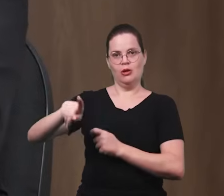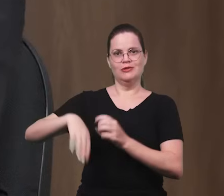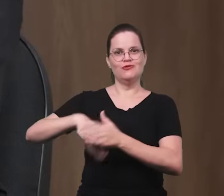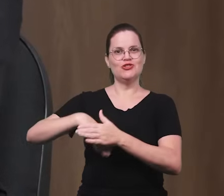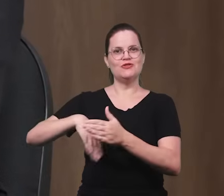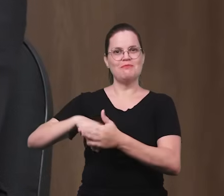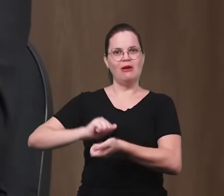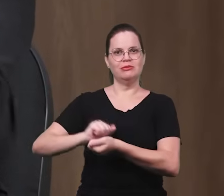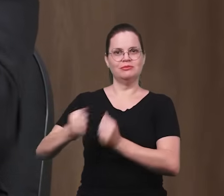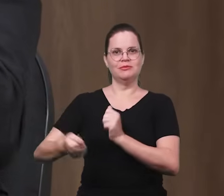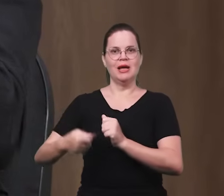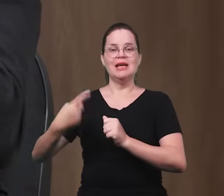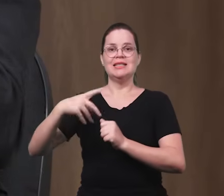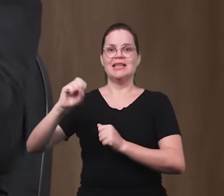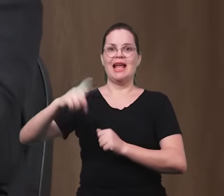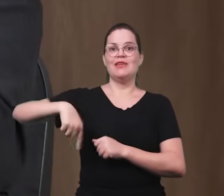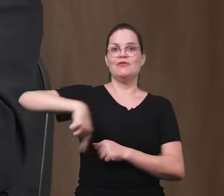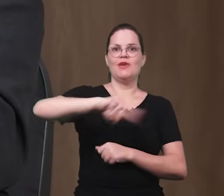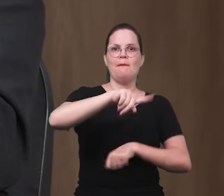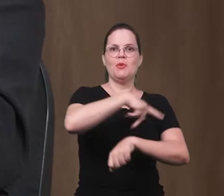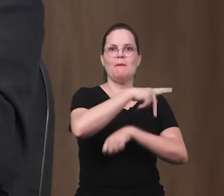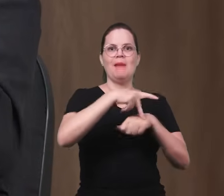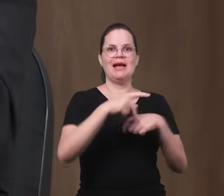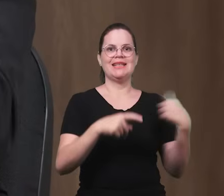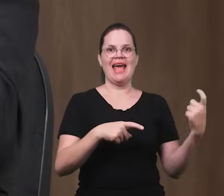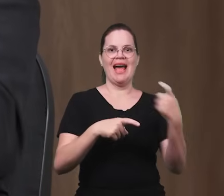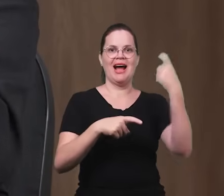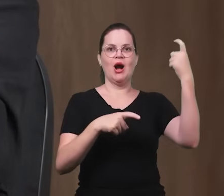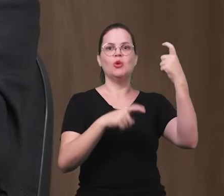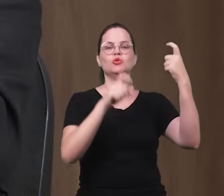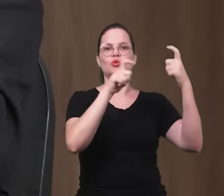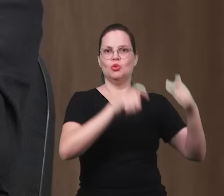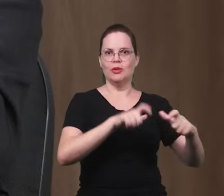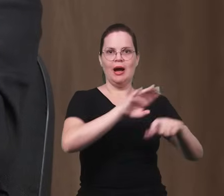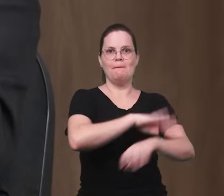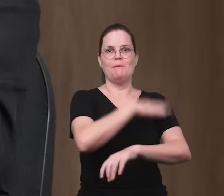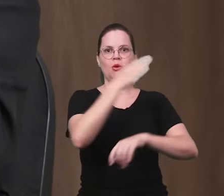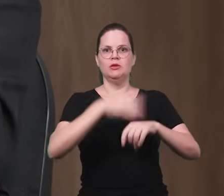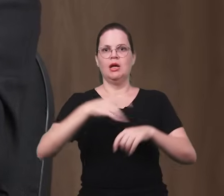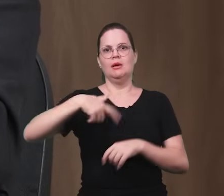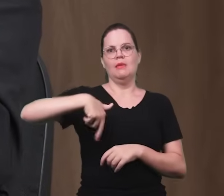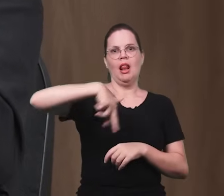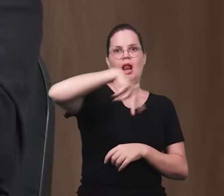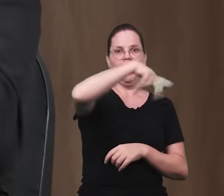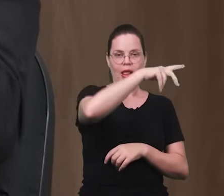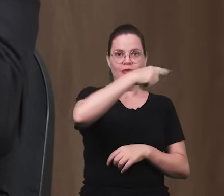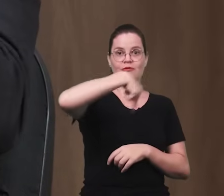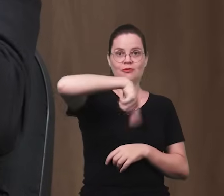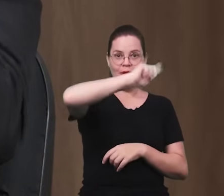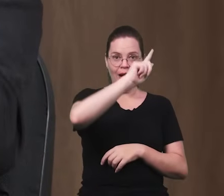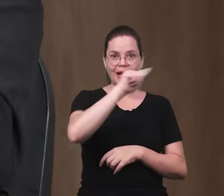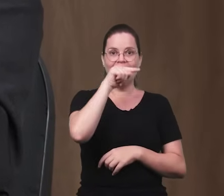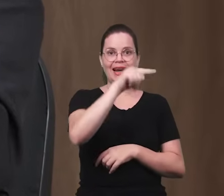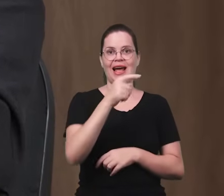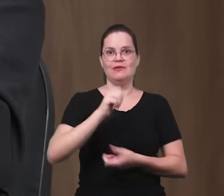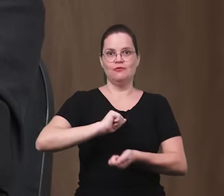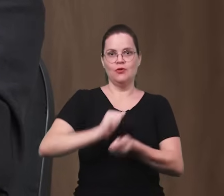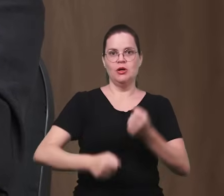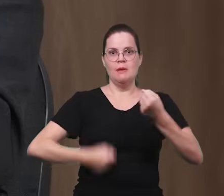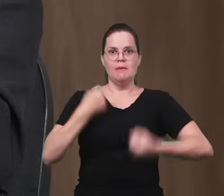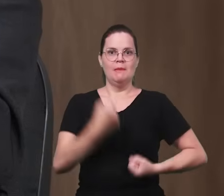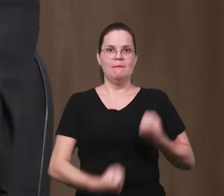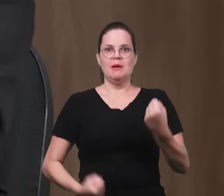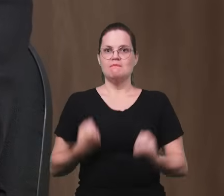por exemplo, vai para uma altitude para jogar e o jogador não consegue correr, não consegue respirar, porque a pressão atmosférica ali é